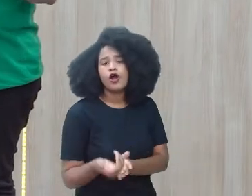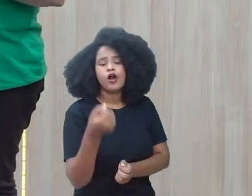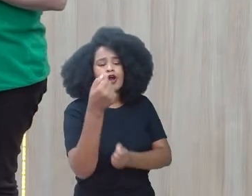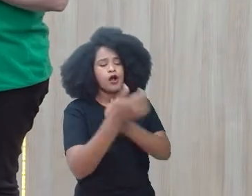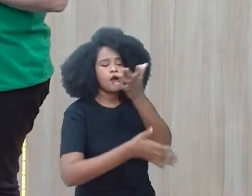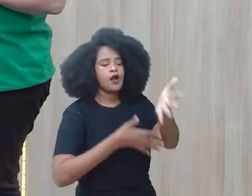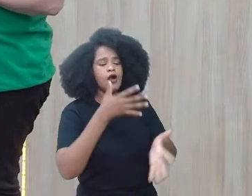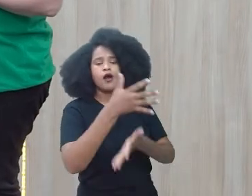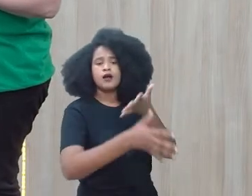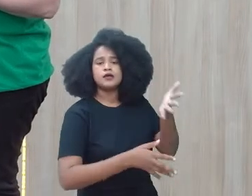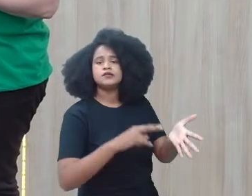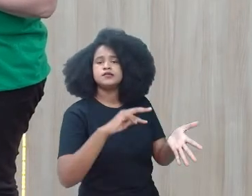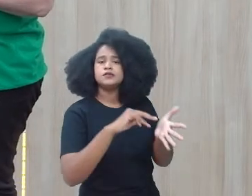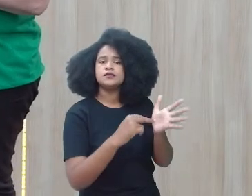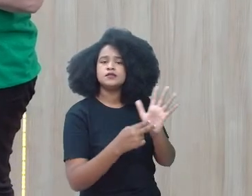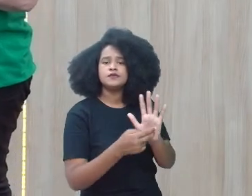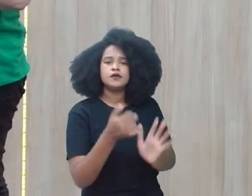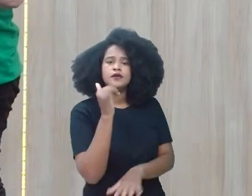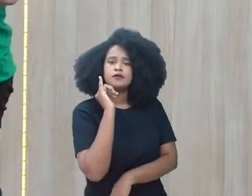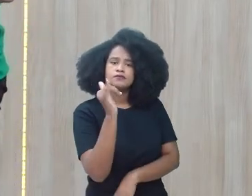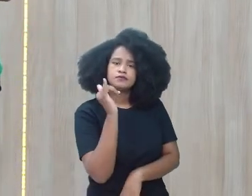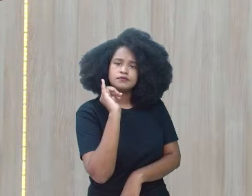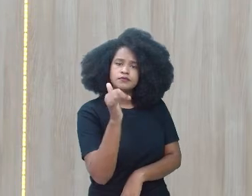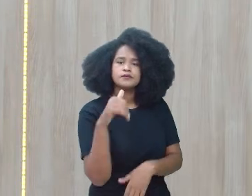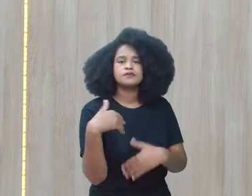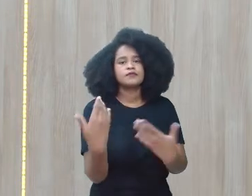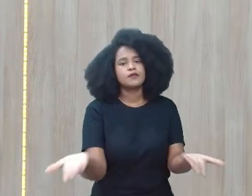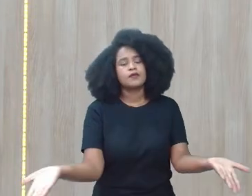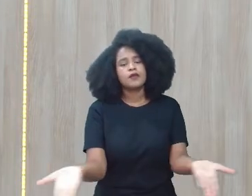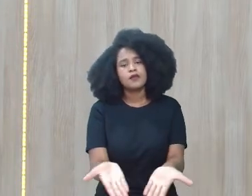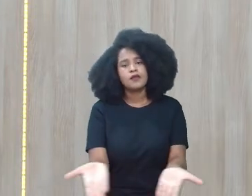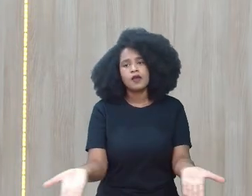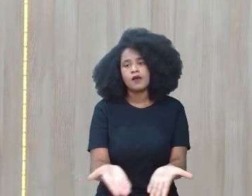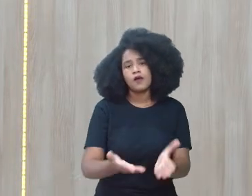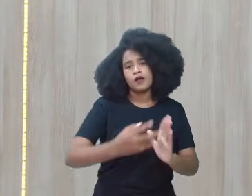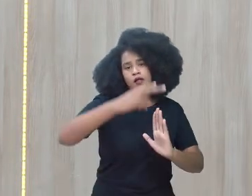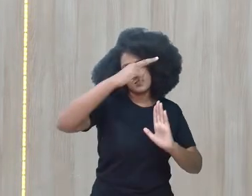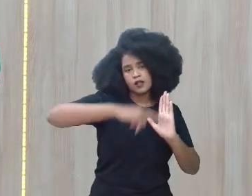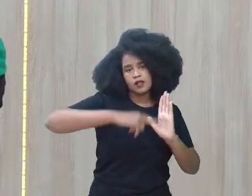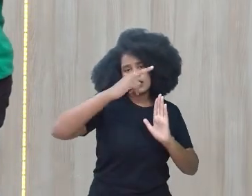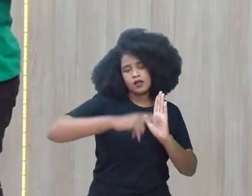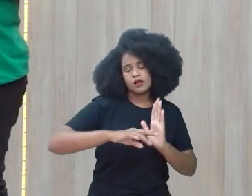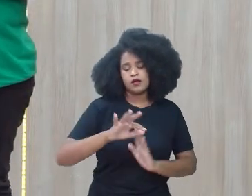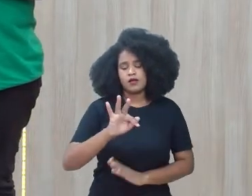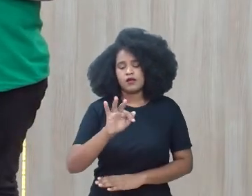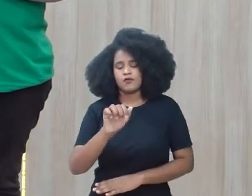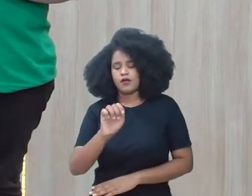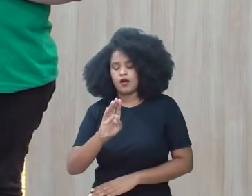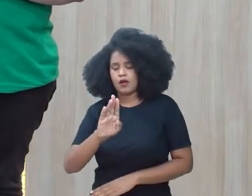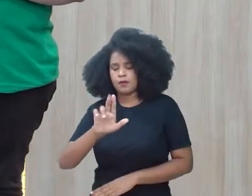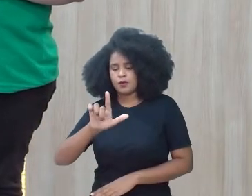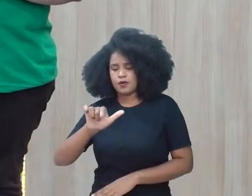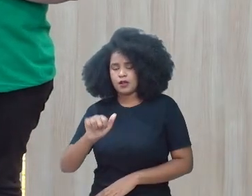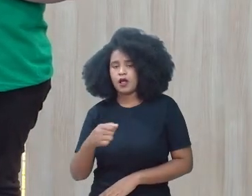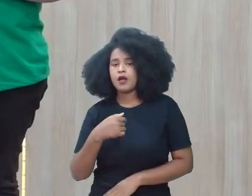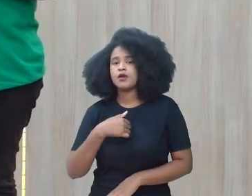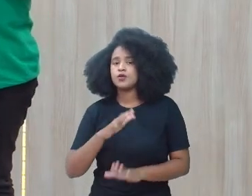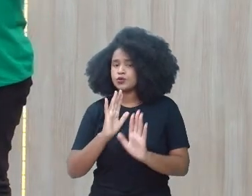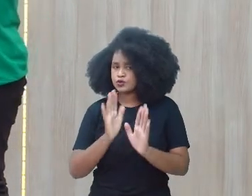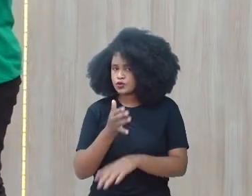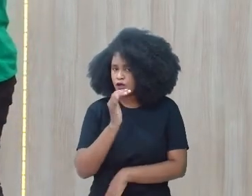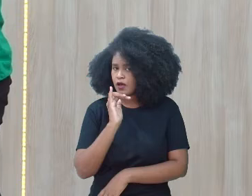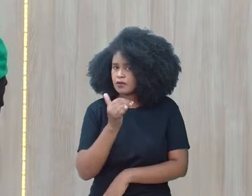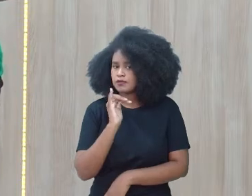contando, certo? Então, vamos reler uma fábula que eu trouxe na aula 1, que